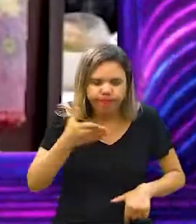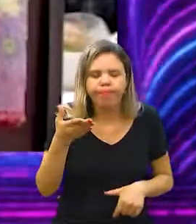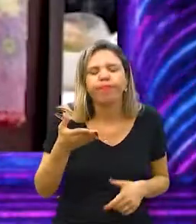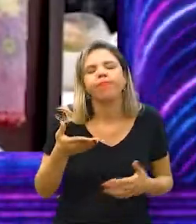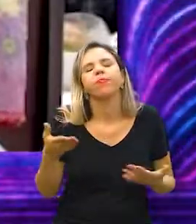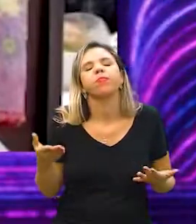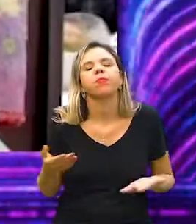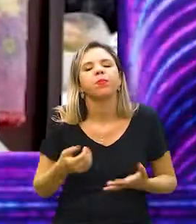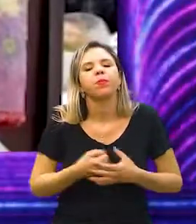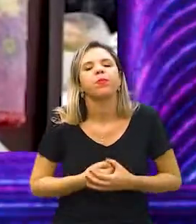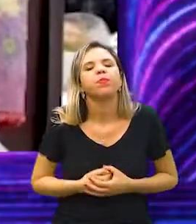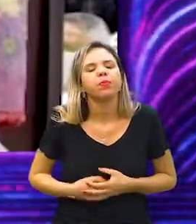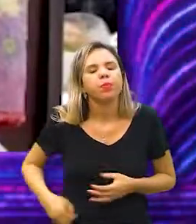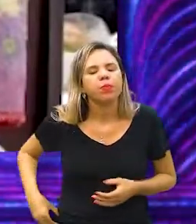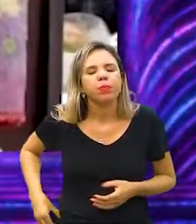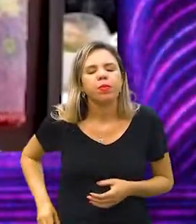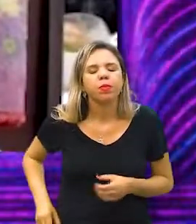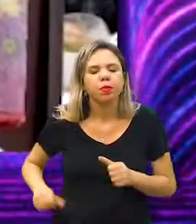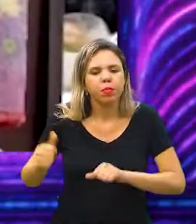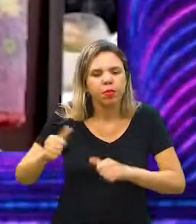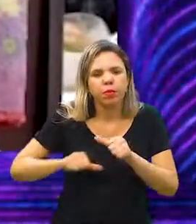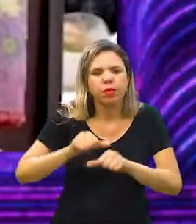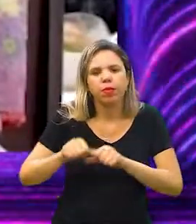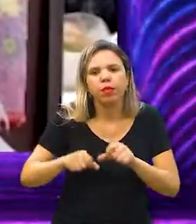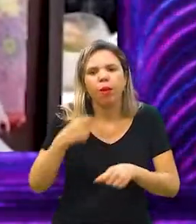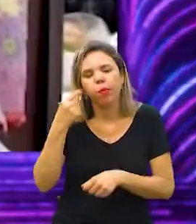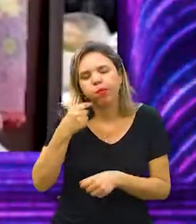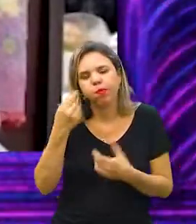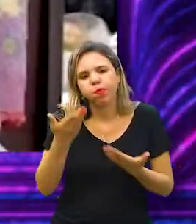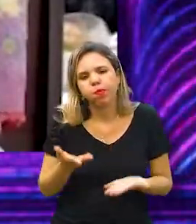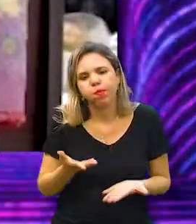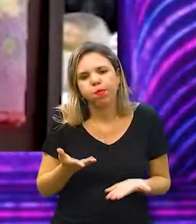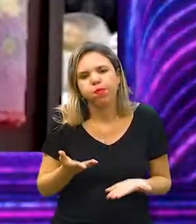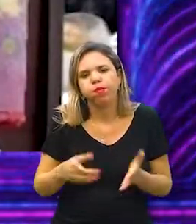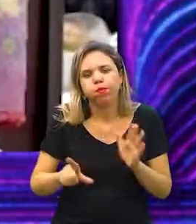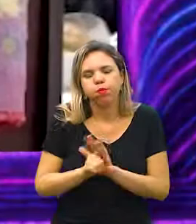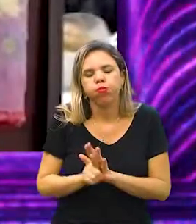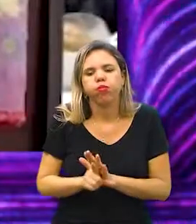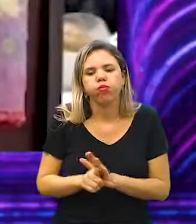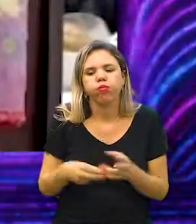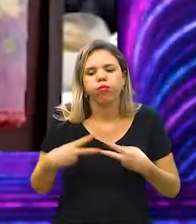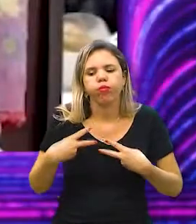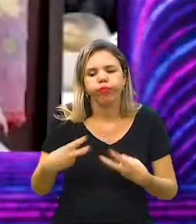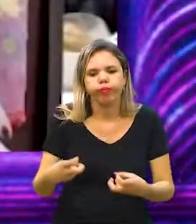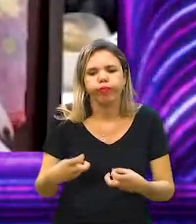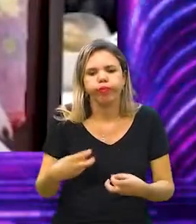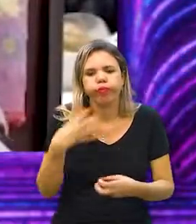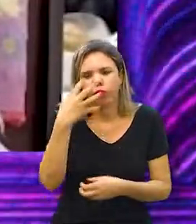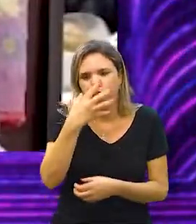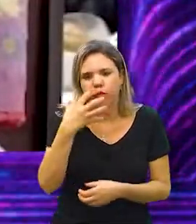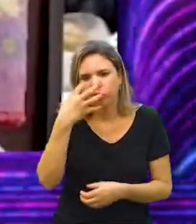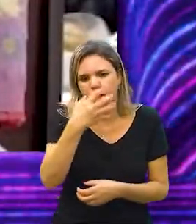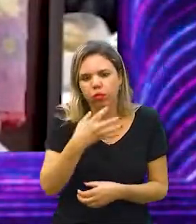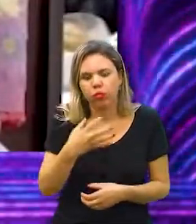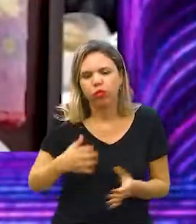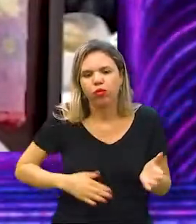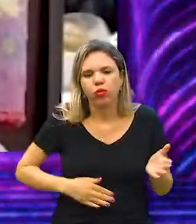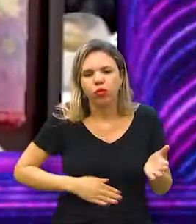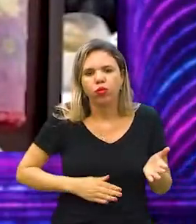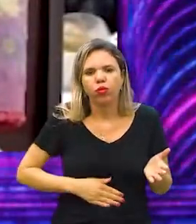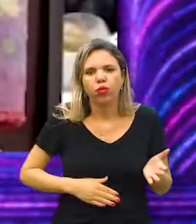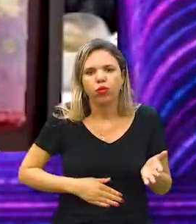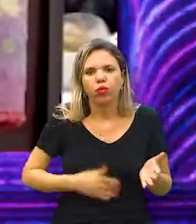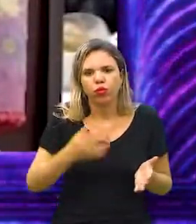atrás. Até essa transição, porque ela é advogada, ela está na lei, e quando ela percebe que ela está apaixonada por